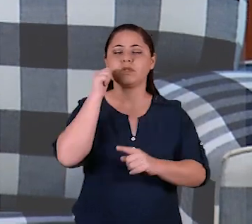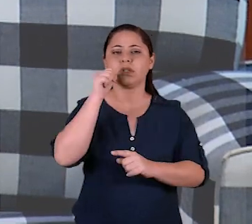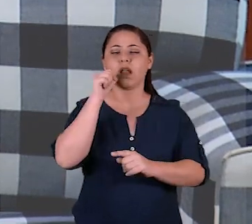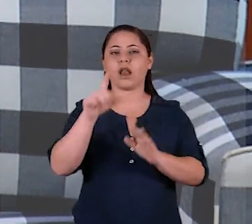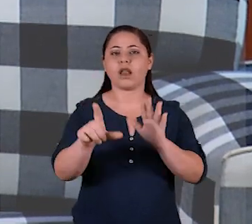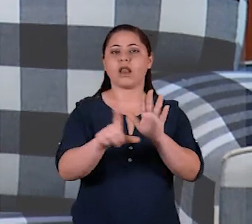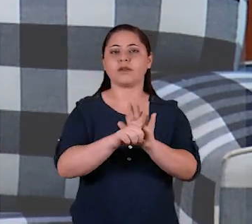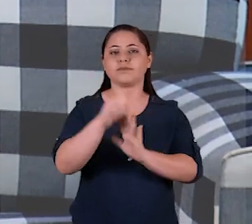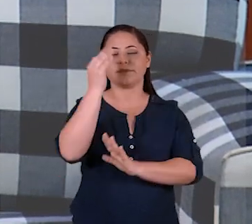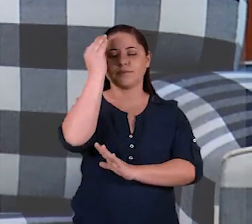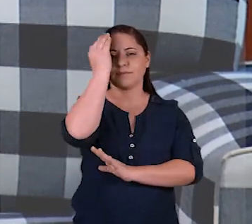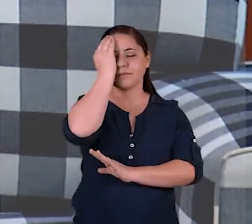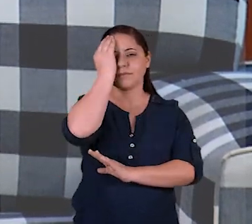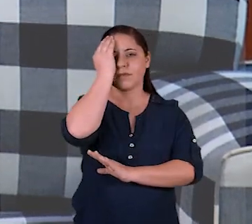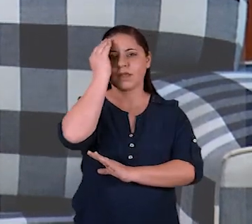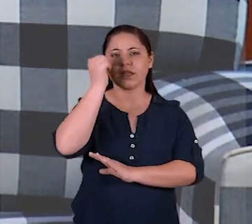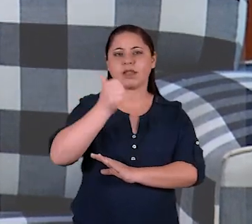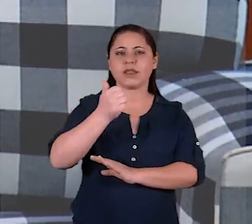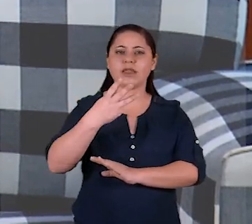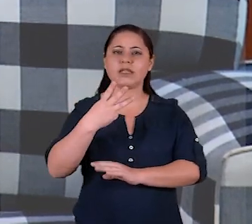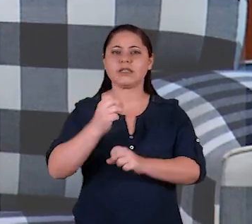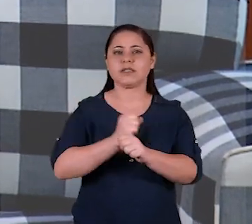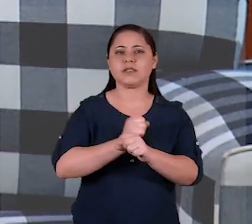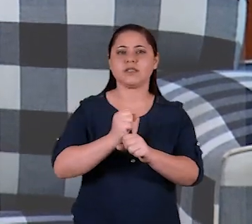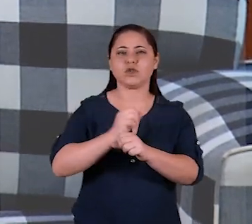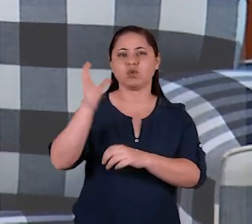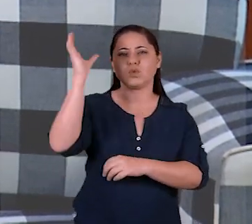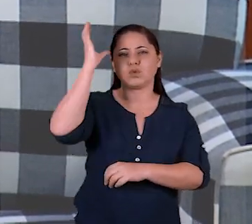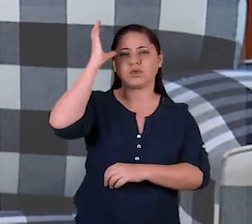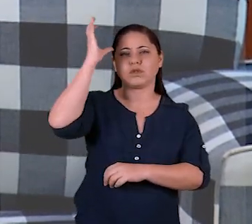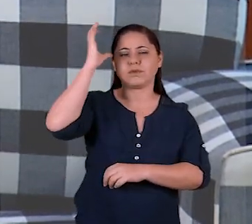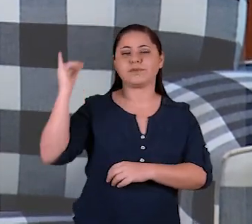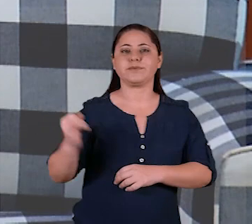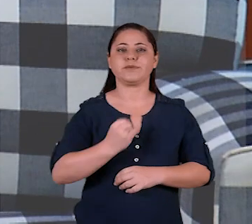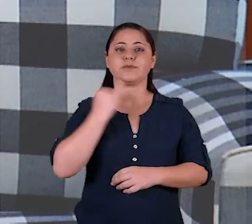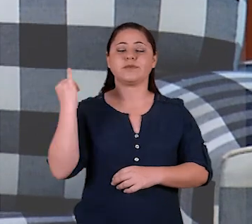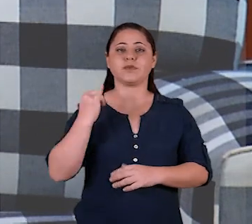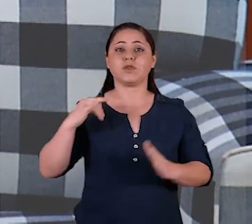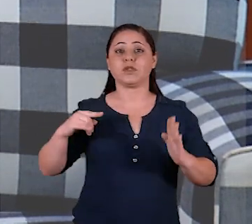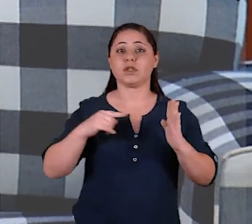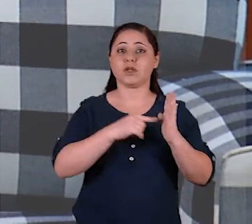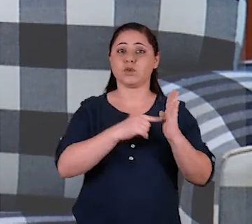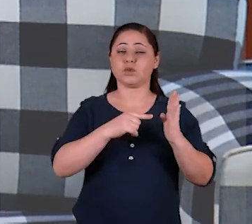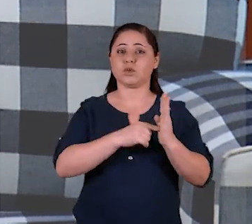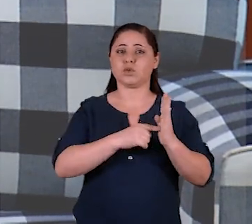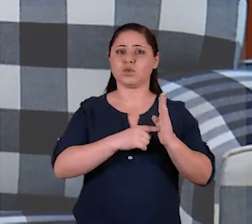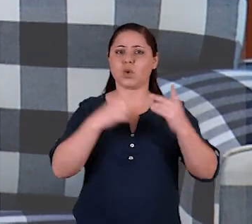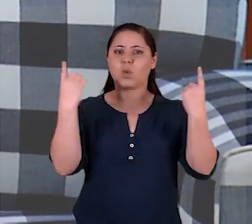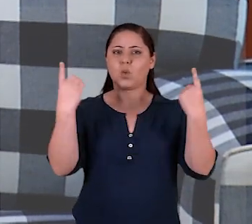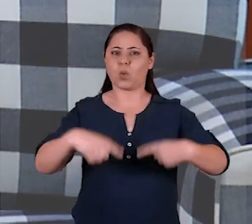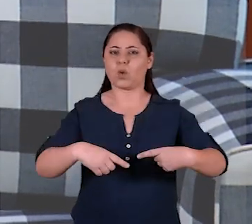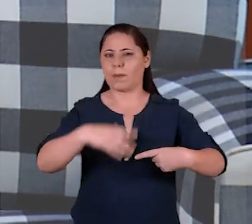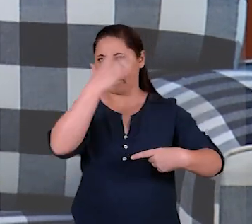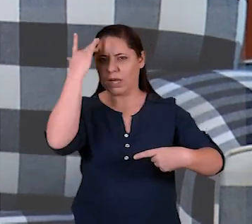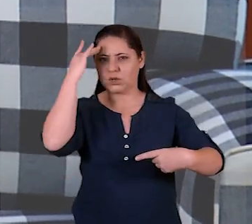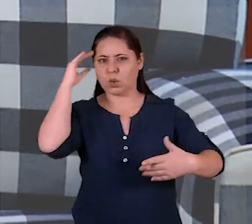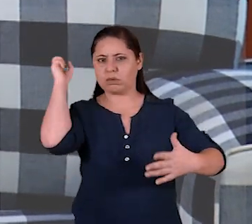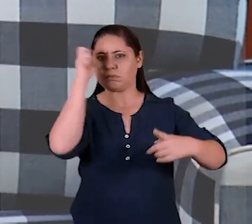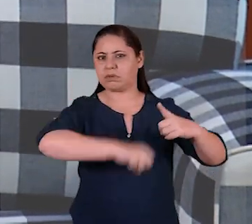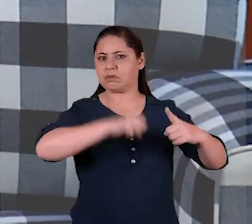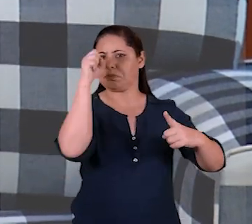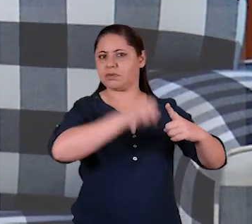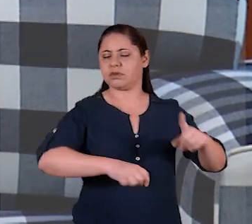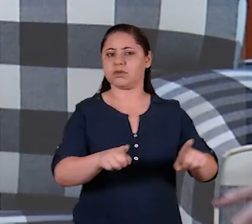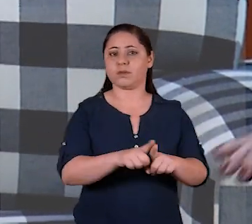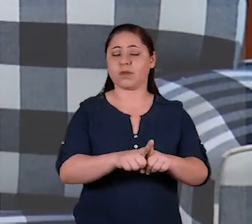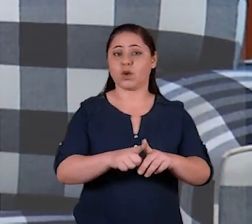da Lei Maria da Penha. São 13 anos de conscientização sobre a importância da denúncia contra o agressor. Daí